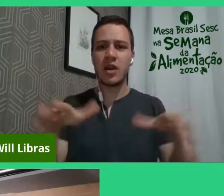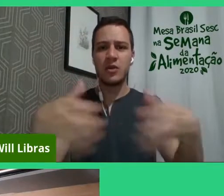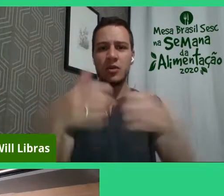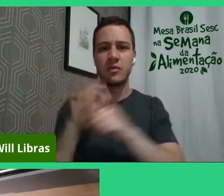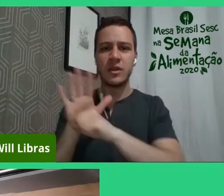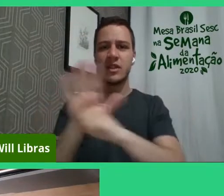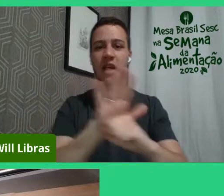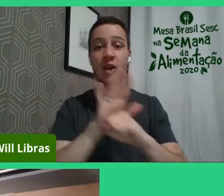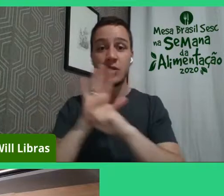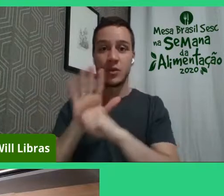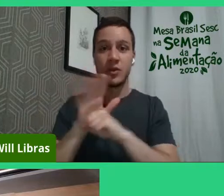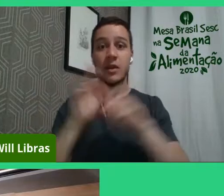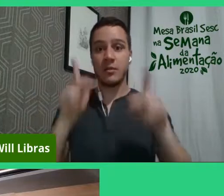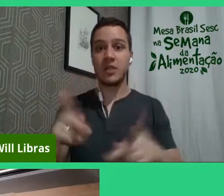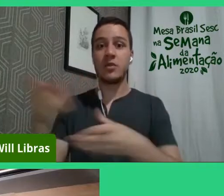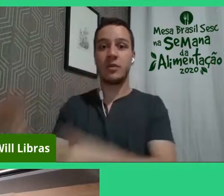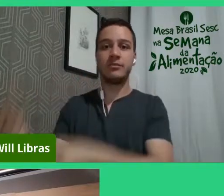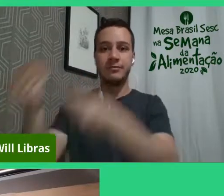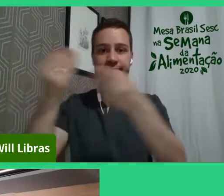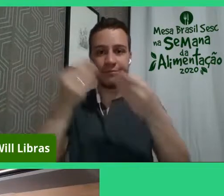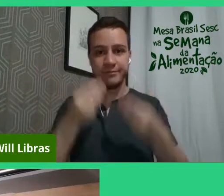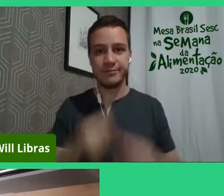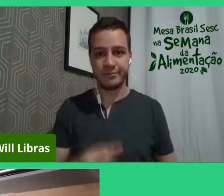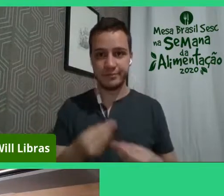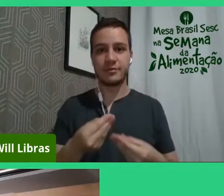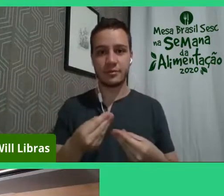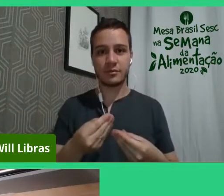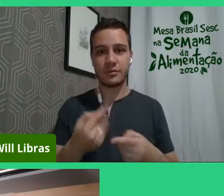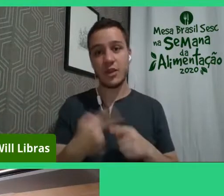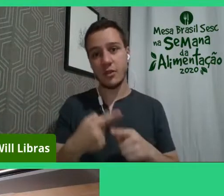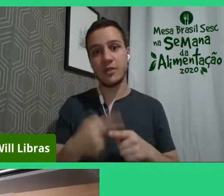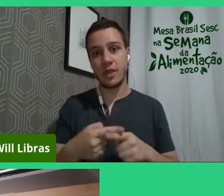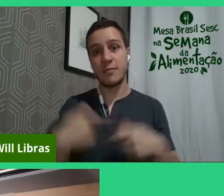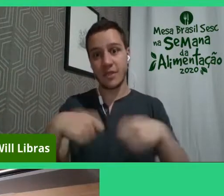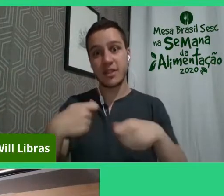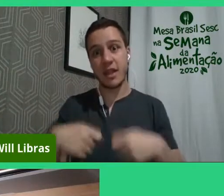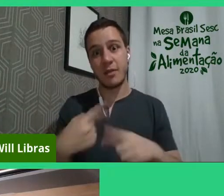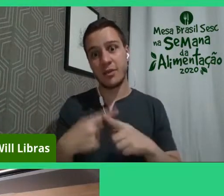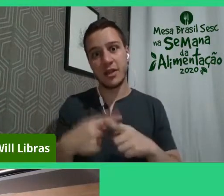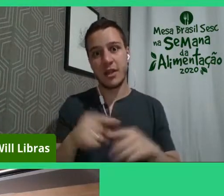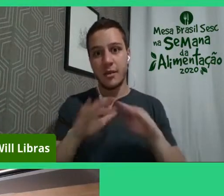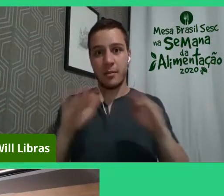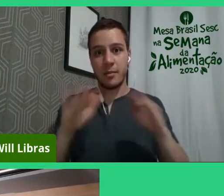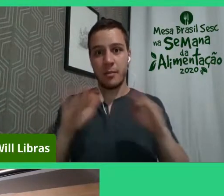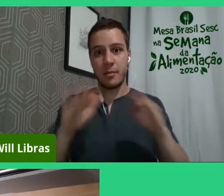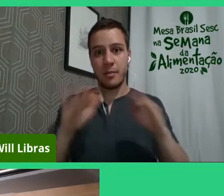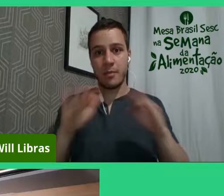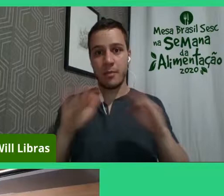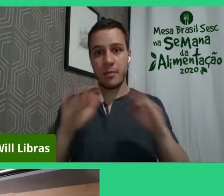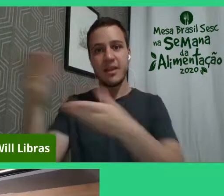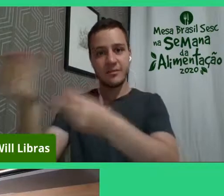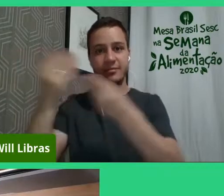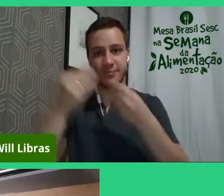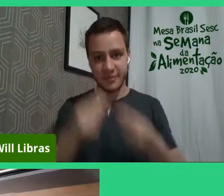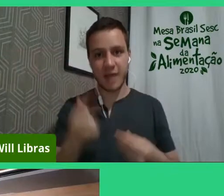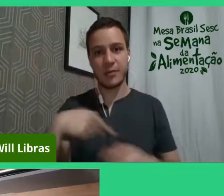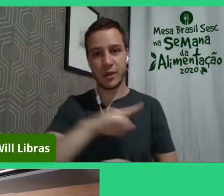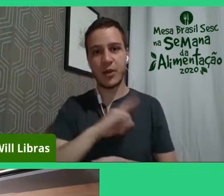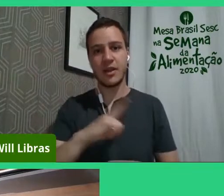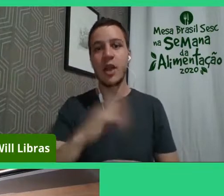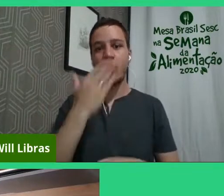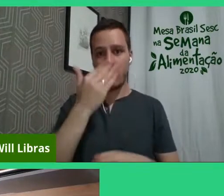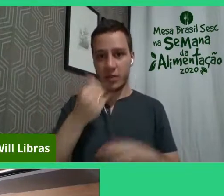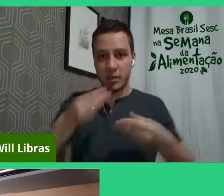se não fossem eles, o Mesa Brasil, né, também não existiria, que a gente, né, não teria alimentos, então, para poder